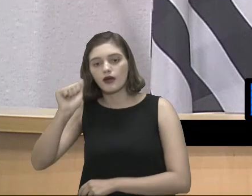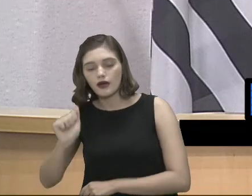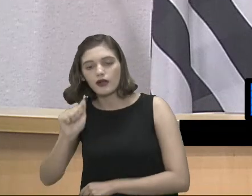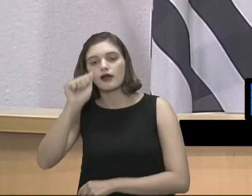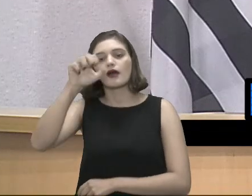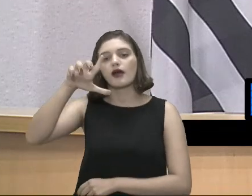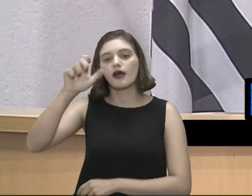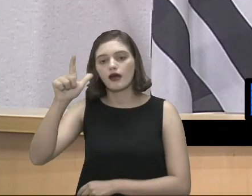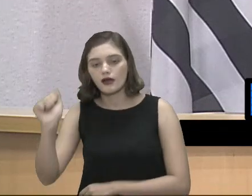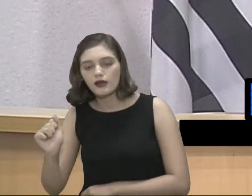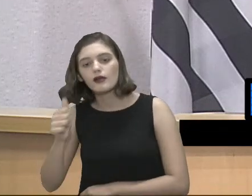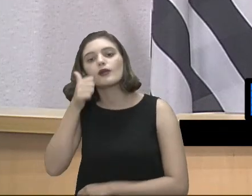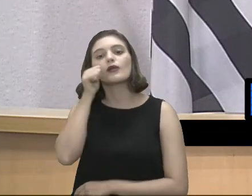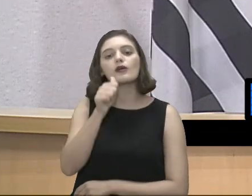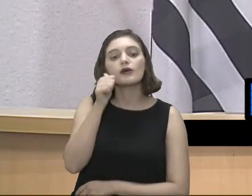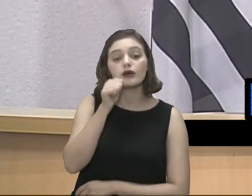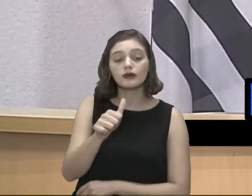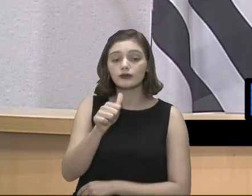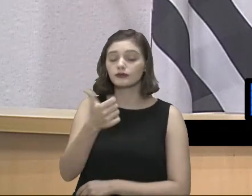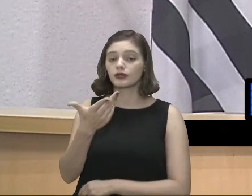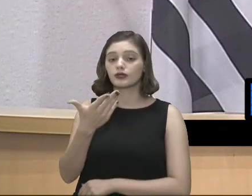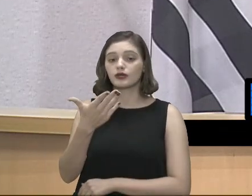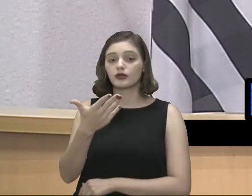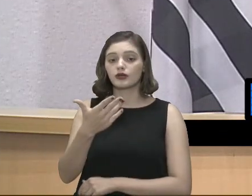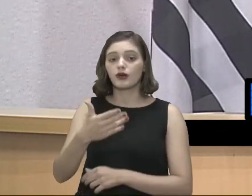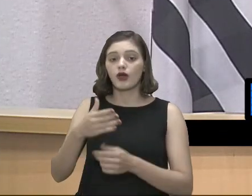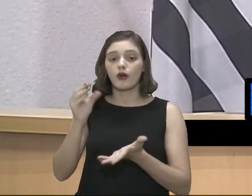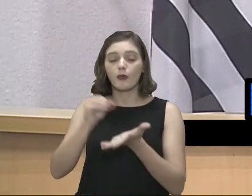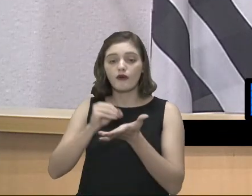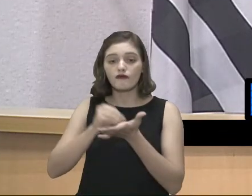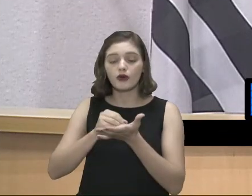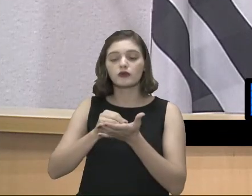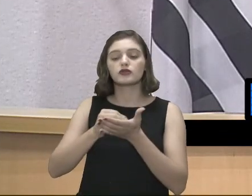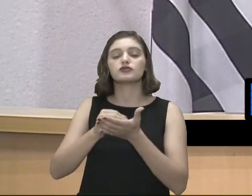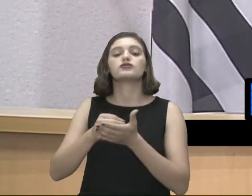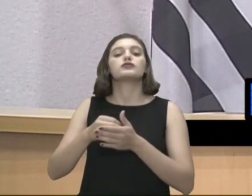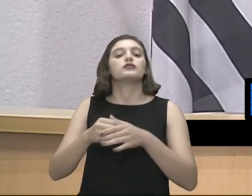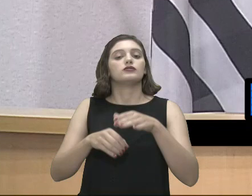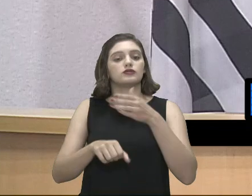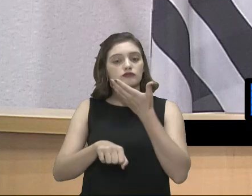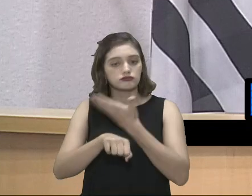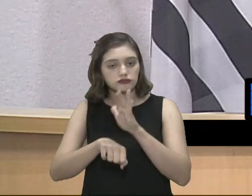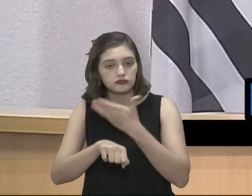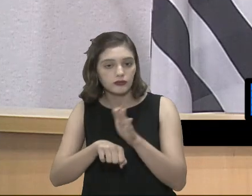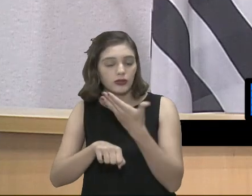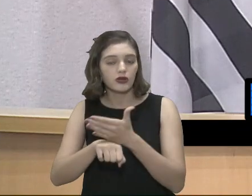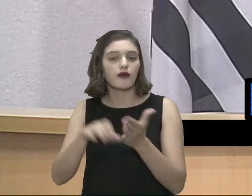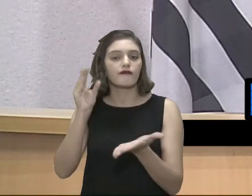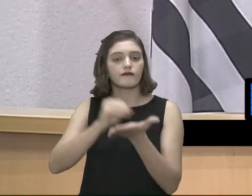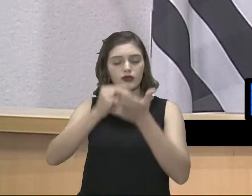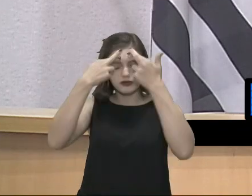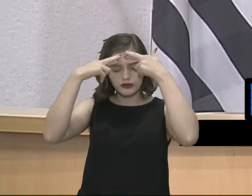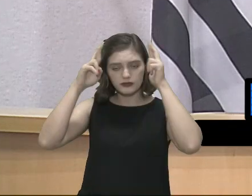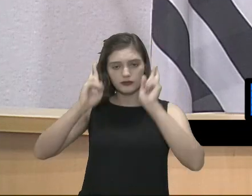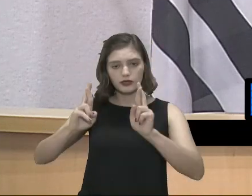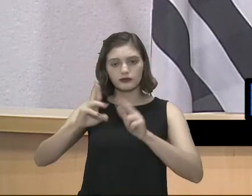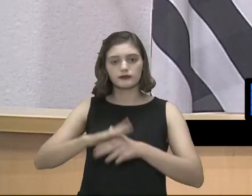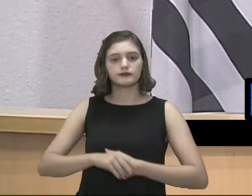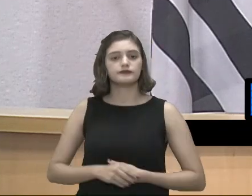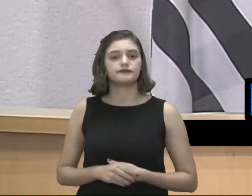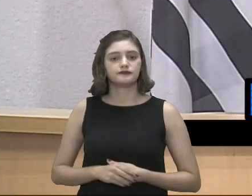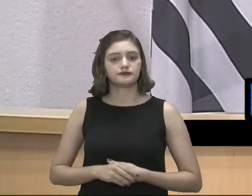tal, chama no feminino, não custa nada. É uma falta de treinamento, uma falta de respeito,